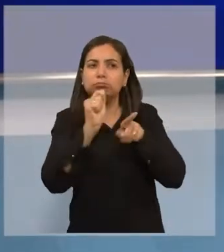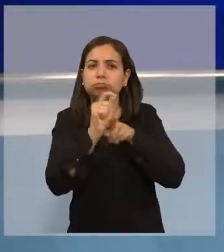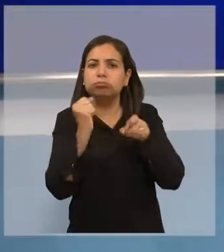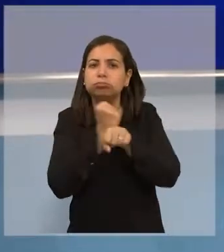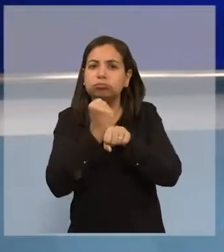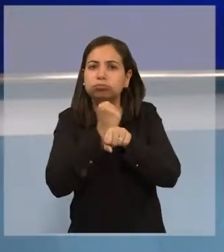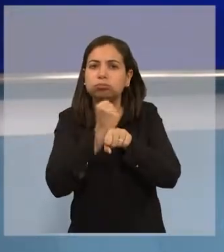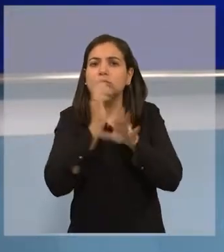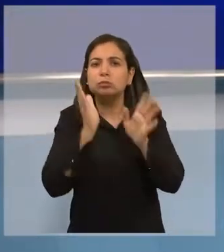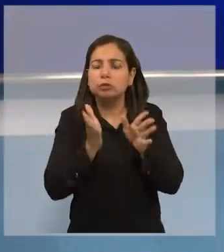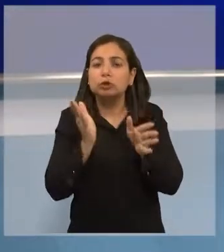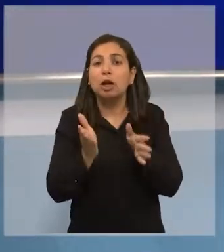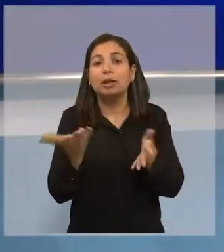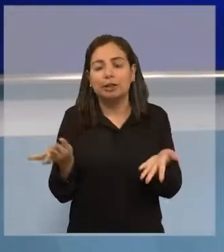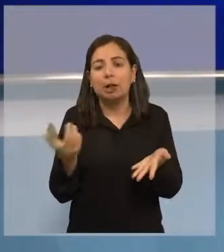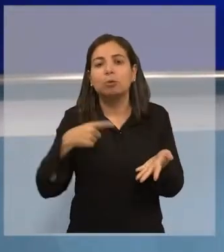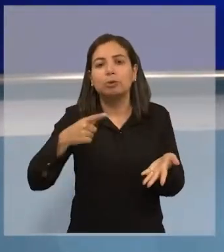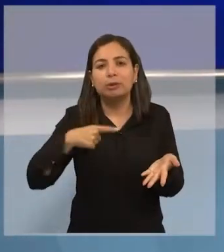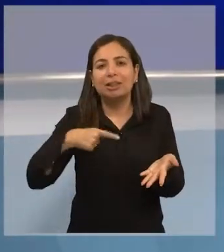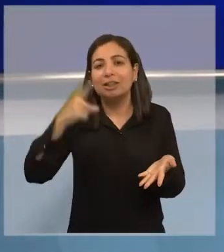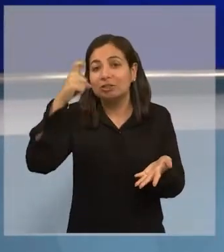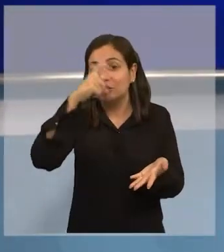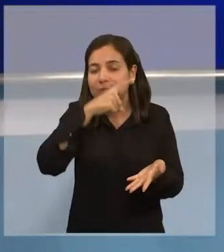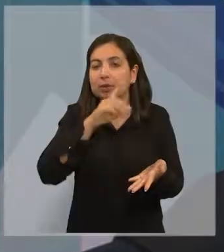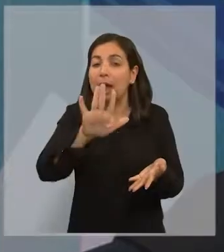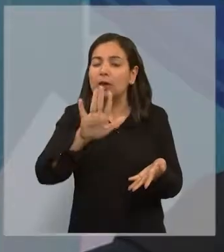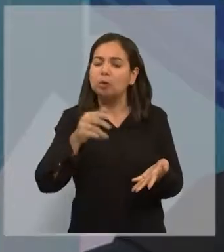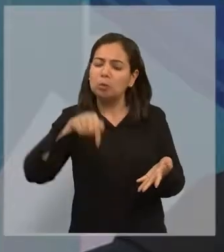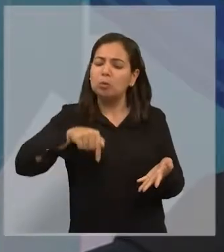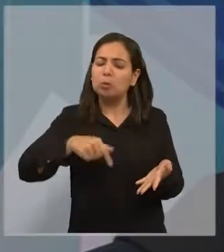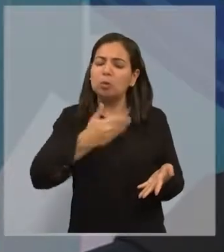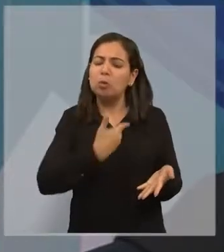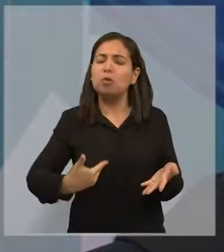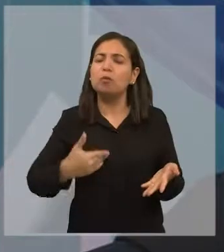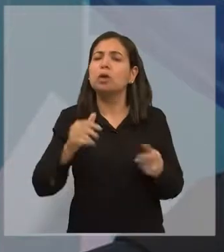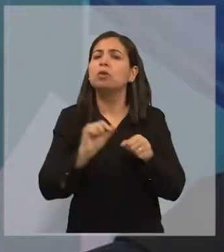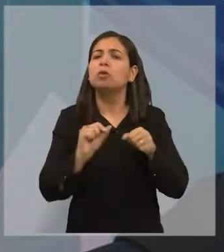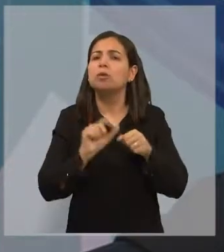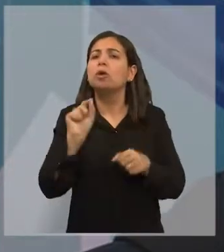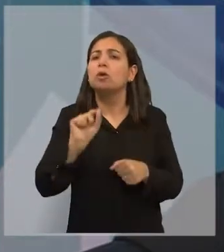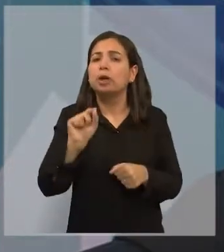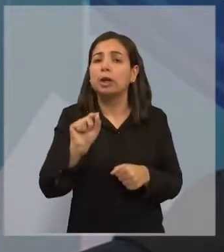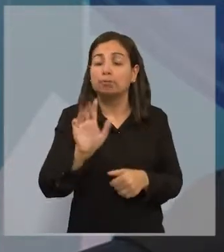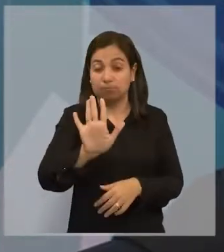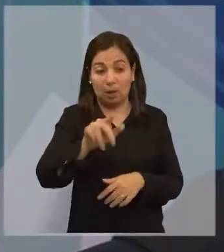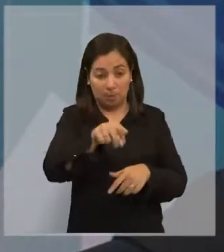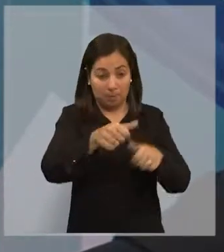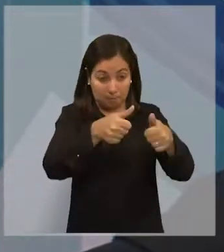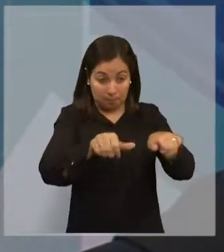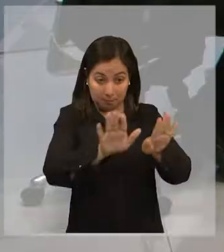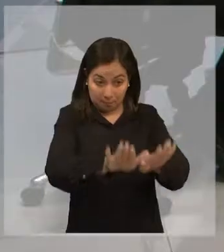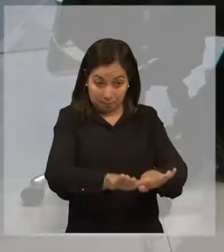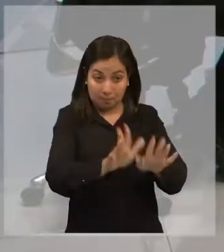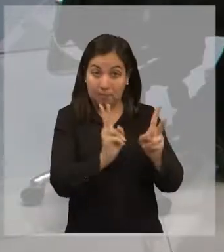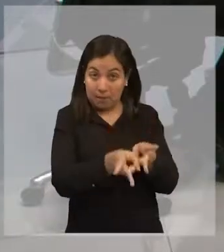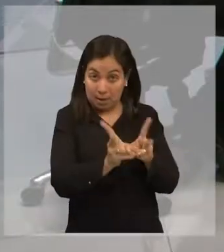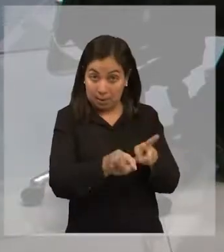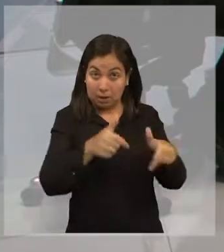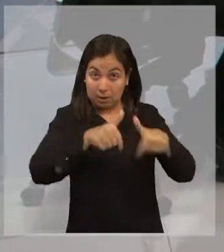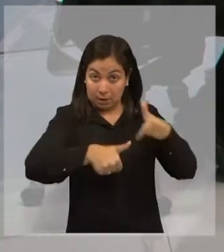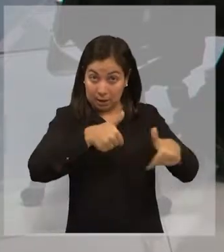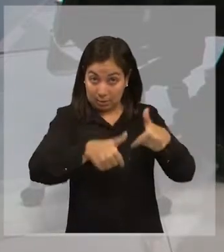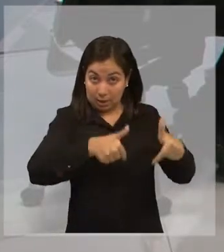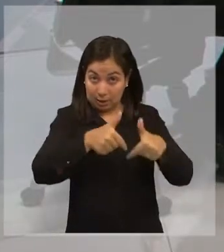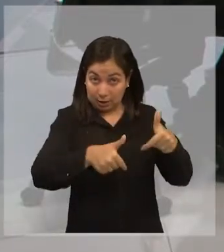mais o problema aqui para o estado do Ceará. O que é que o governo fez? Incentivo. Não, você permanece trabalhando,